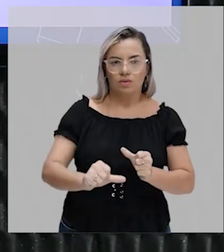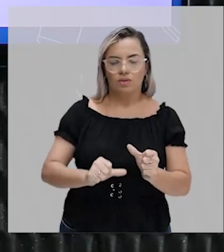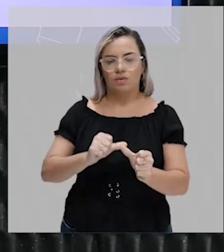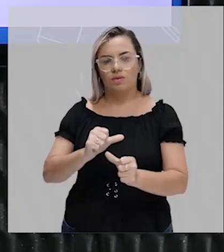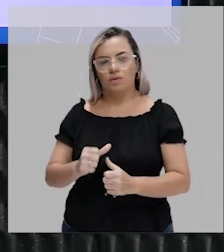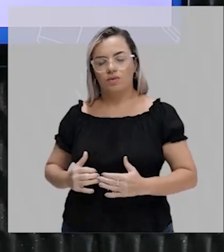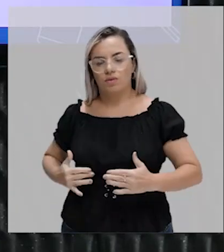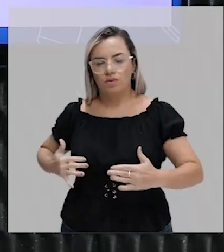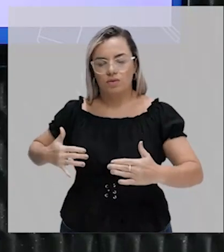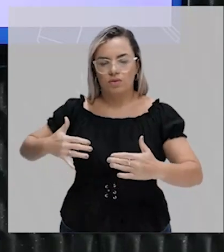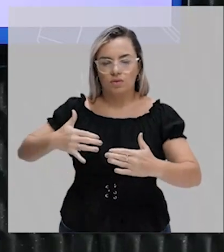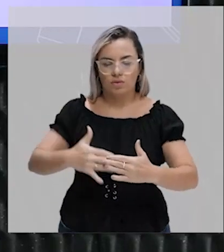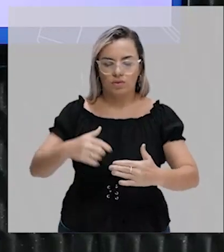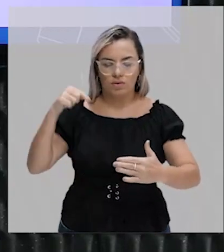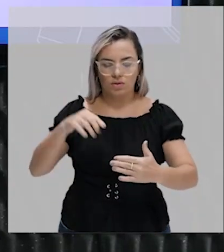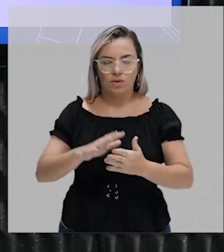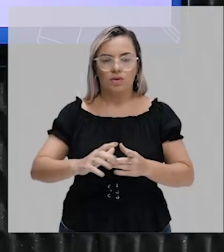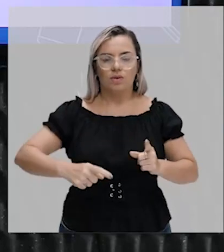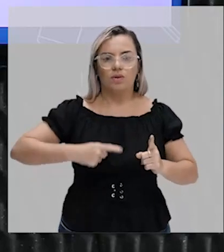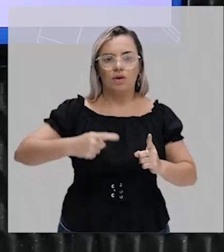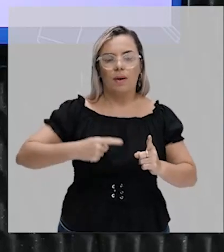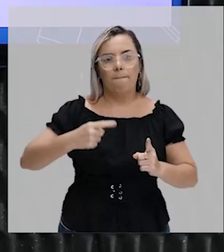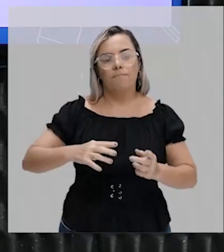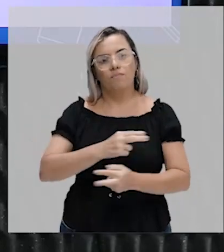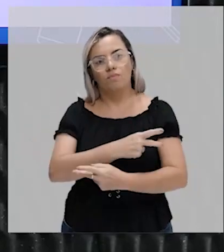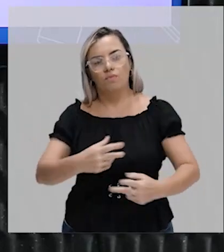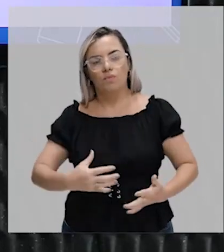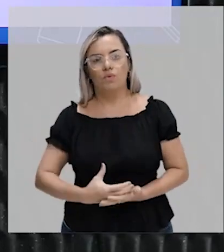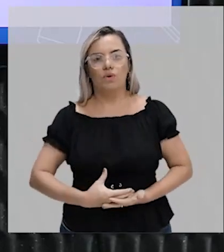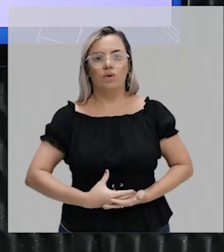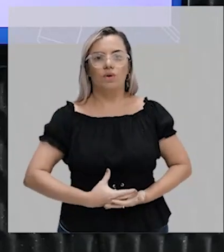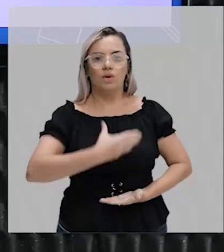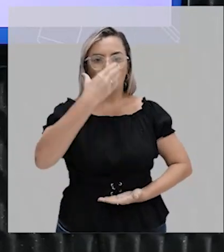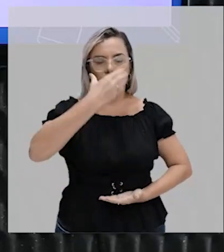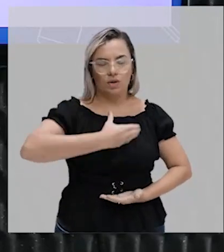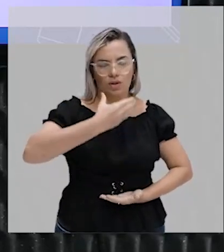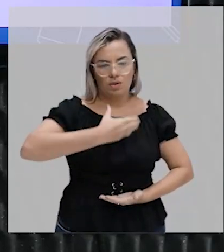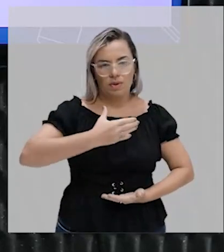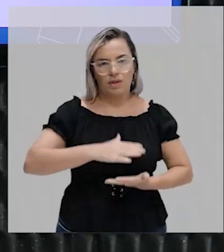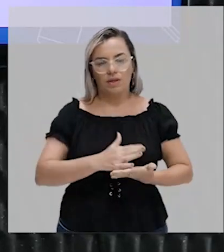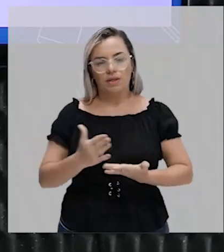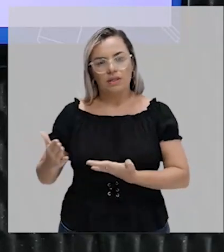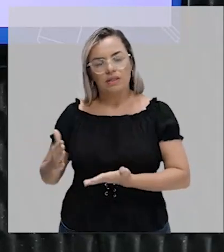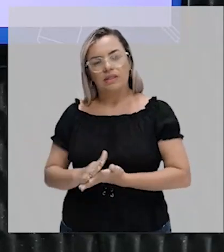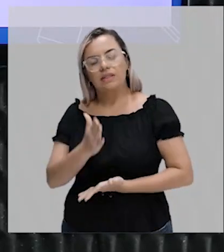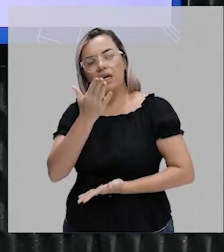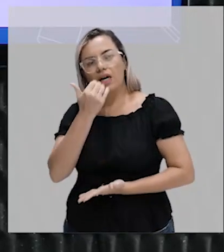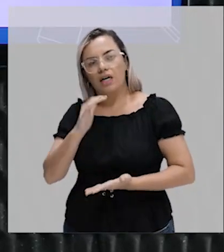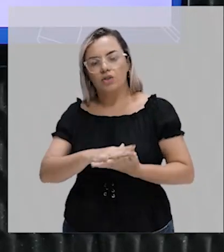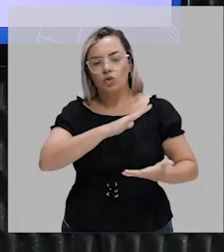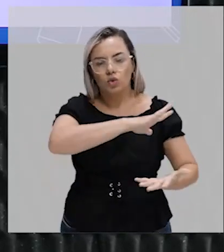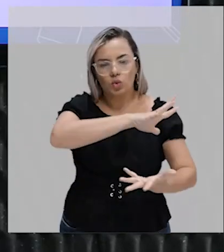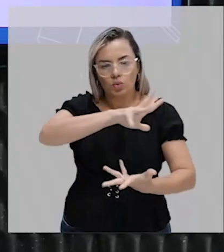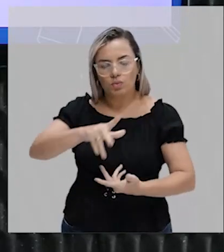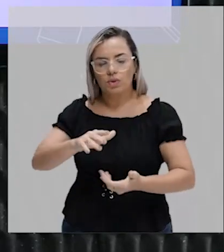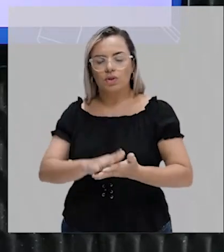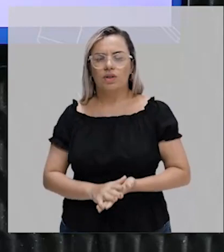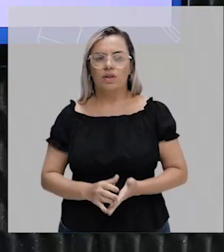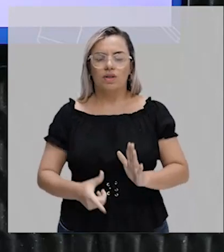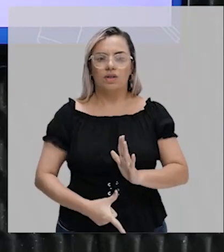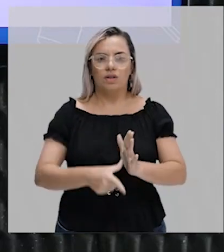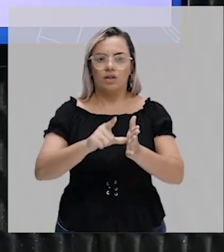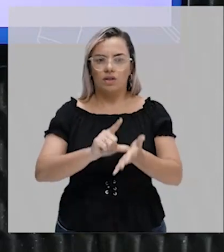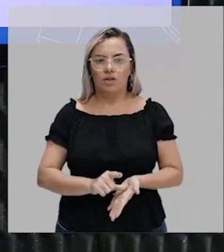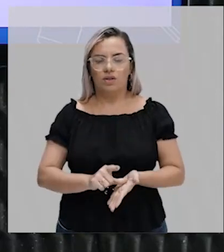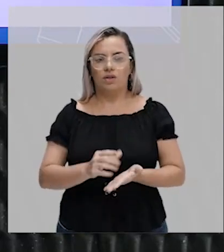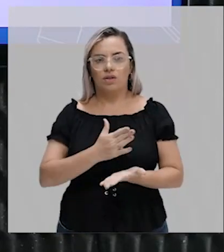muito importante para a produção alimentar do mundo, galerinha. Tá? Antes de começar, só quero te lembrar que